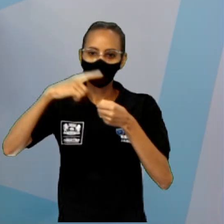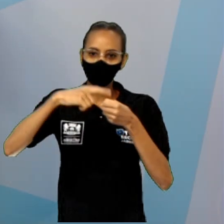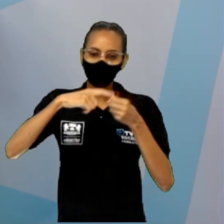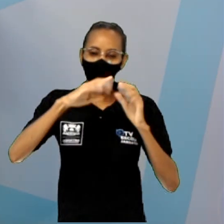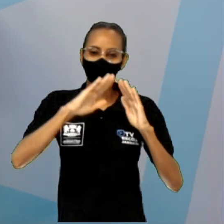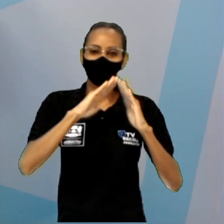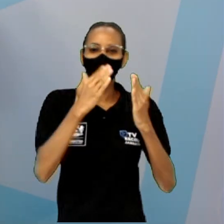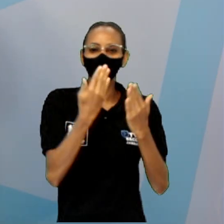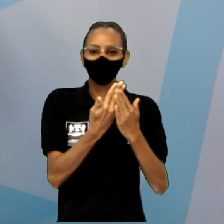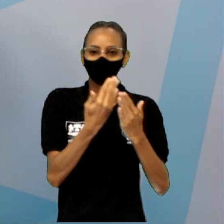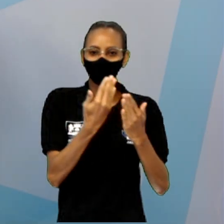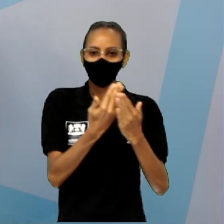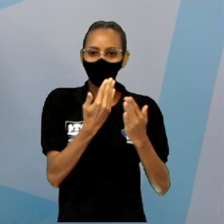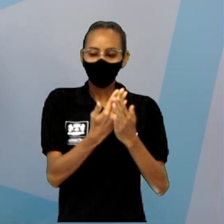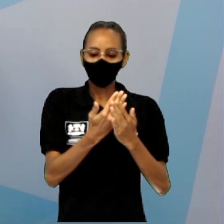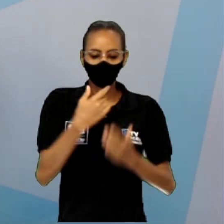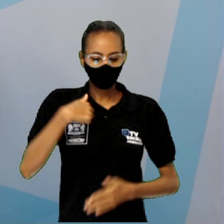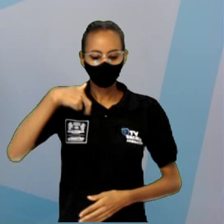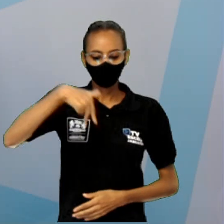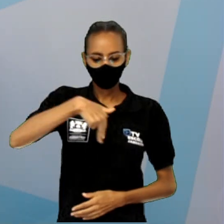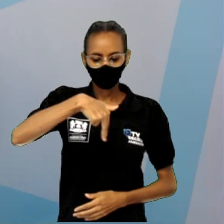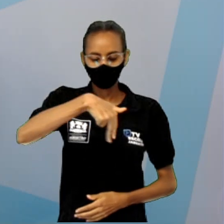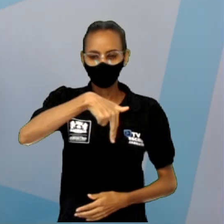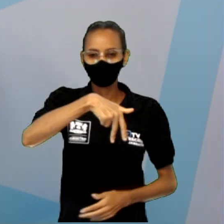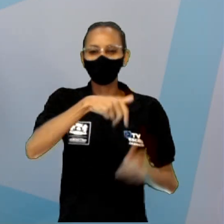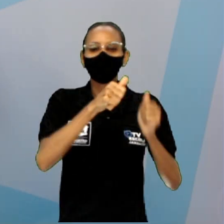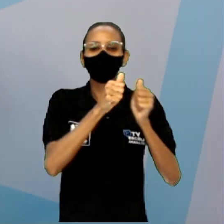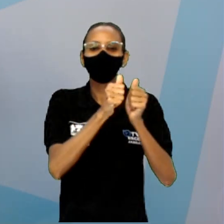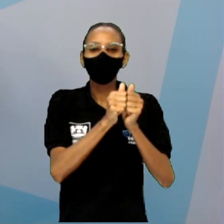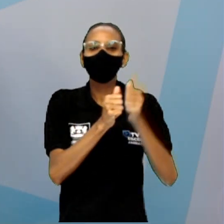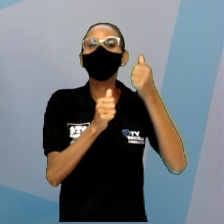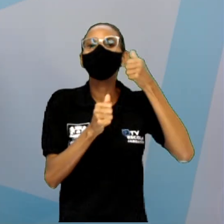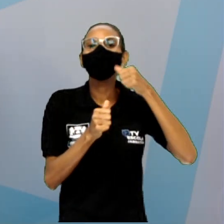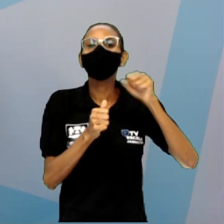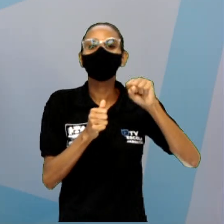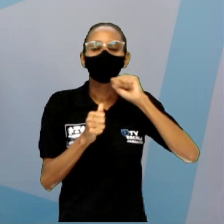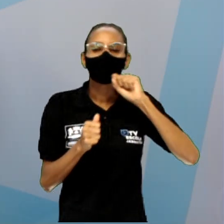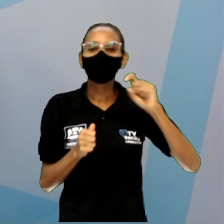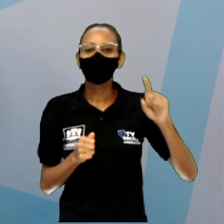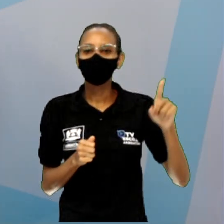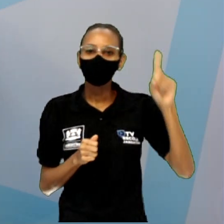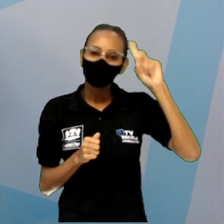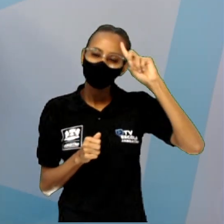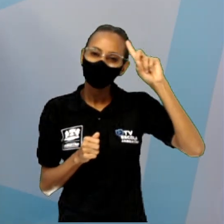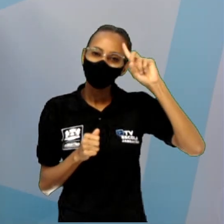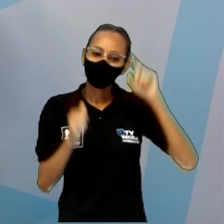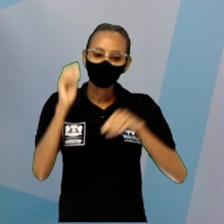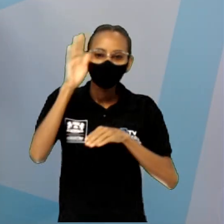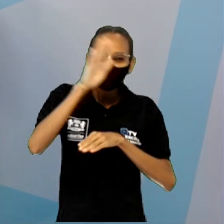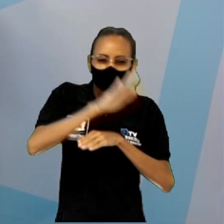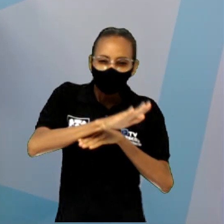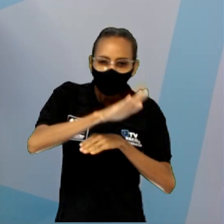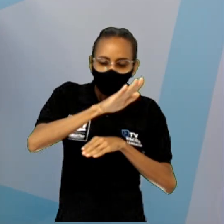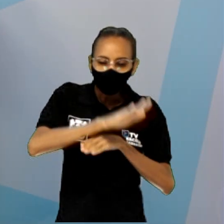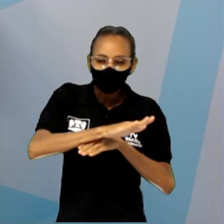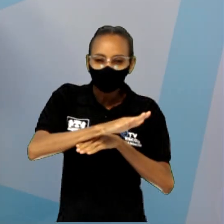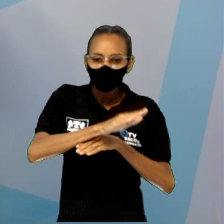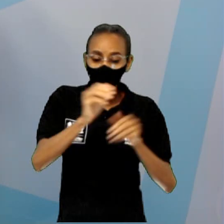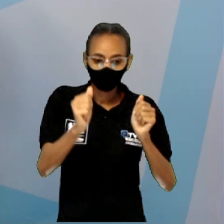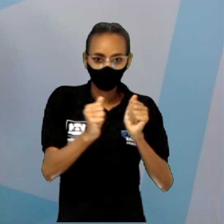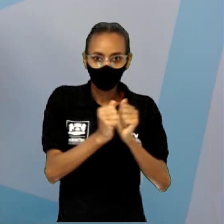vou fazer uma caminhada com a minha mãe todas as tardes, certo? Para que a minha